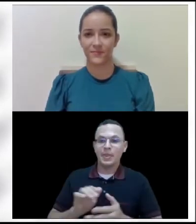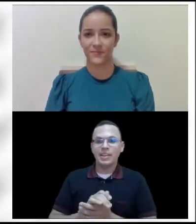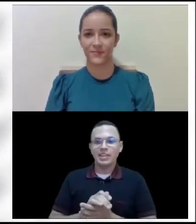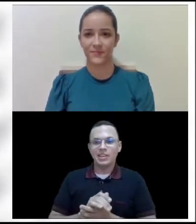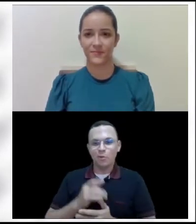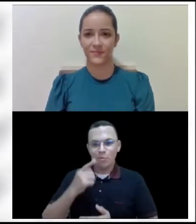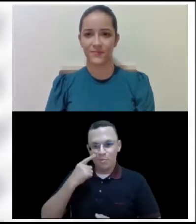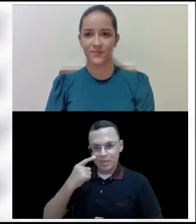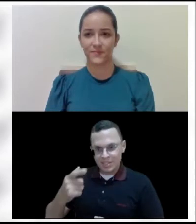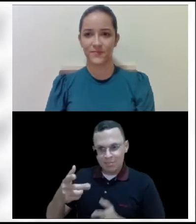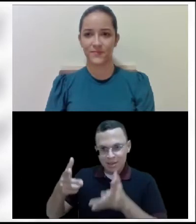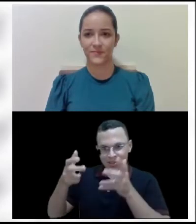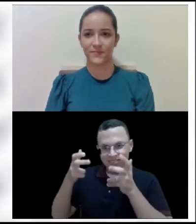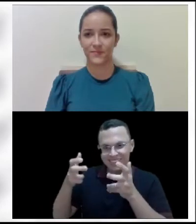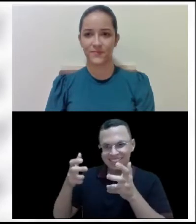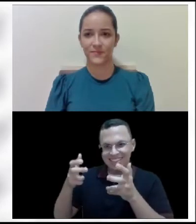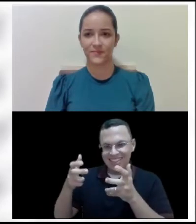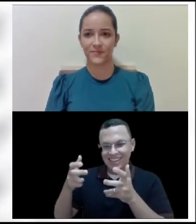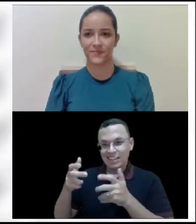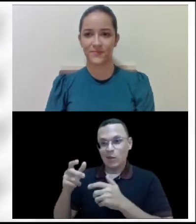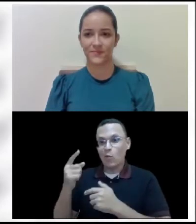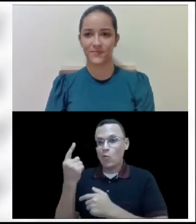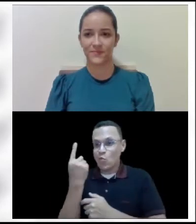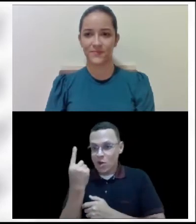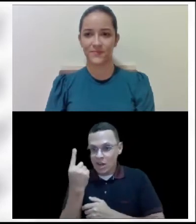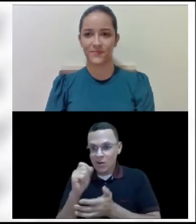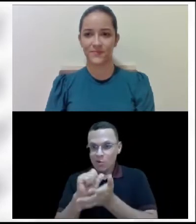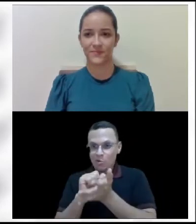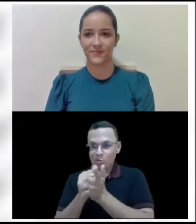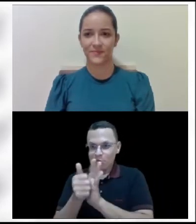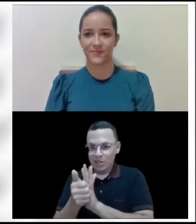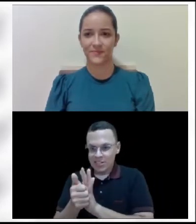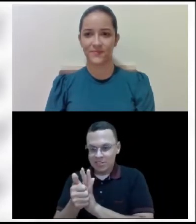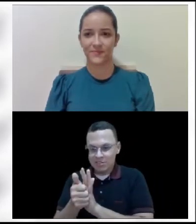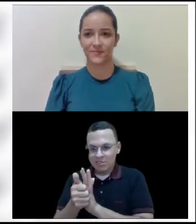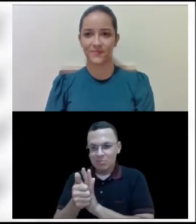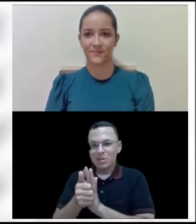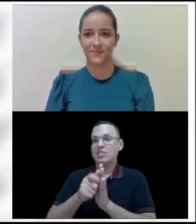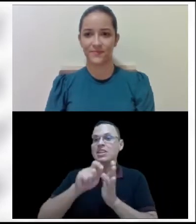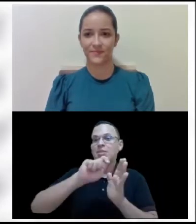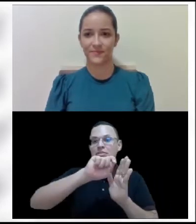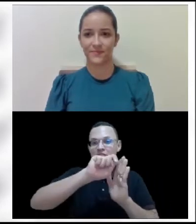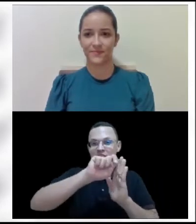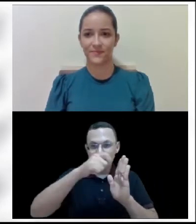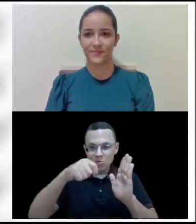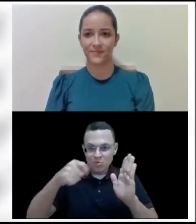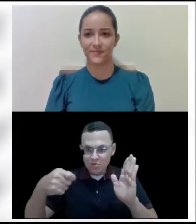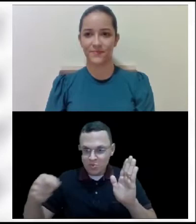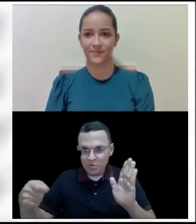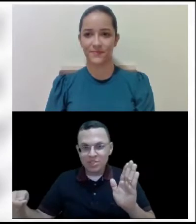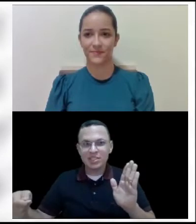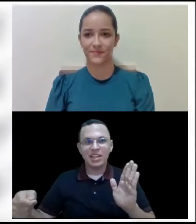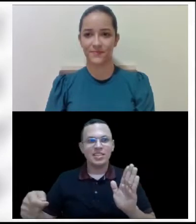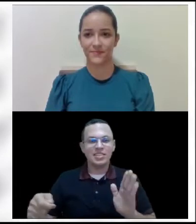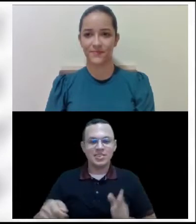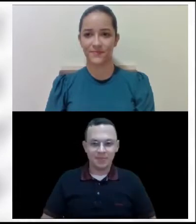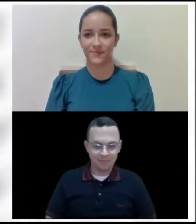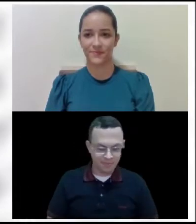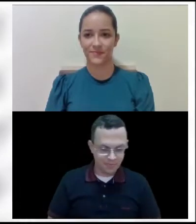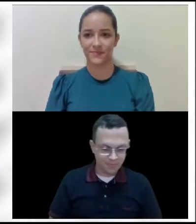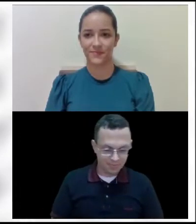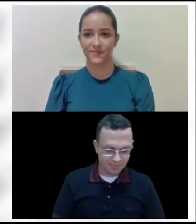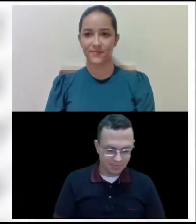Pronto. Então, perceberam? Então, uma configuração de mão dá para fazer muitos